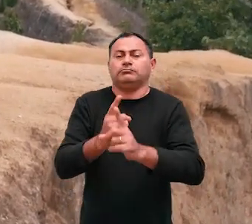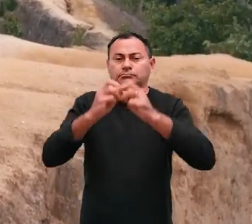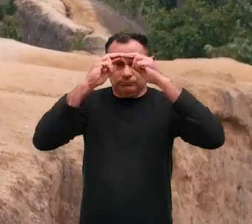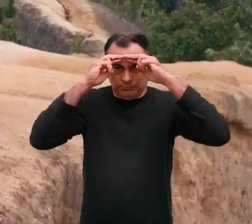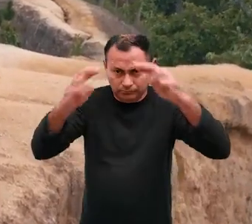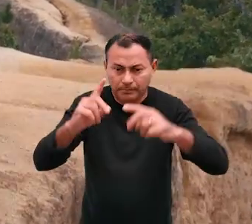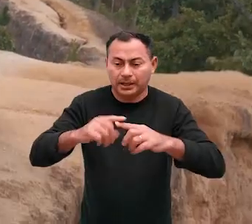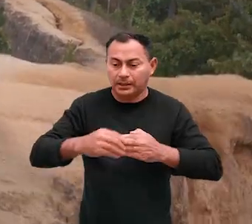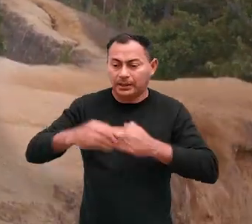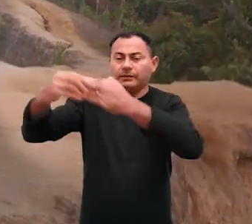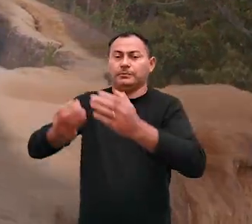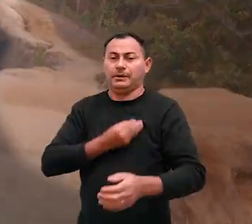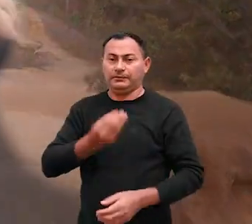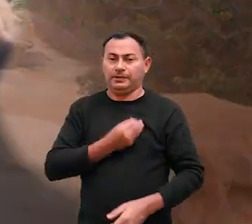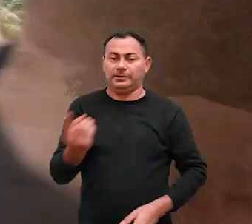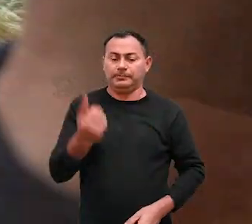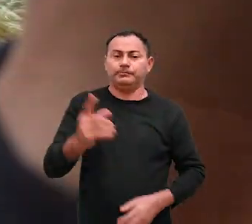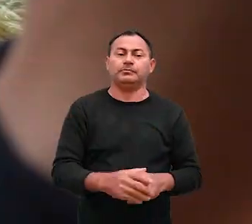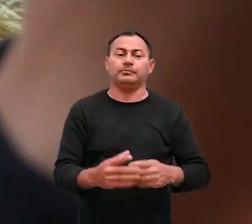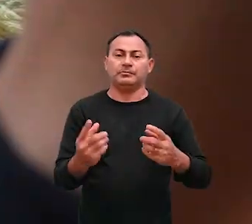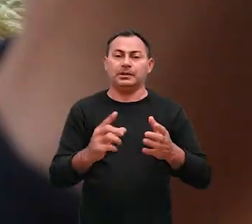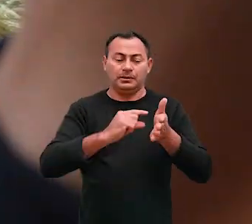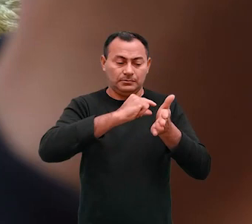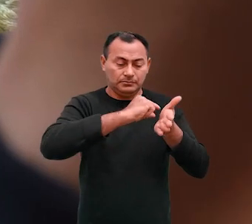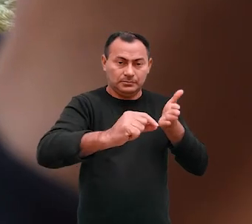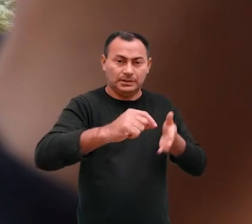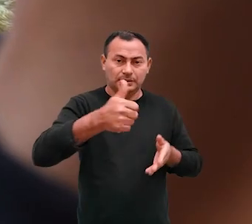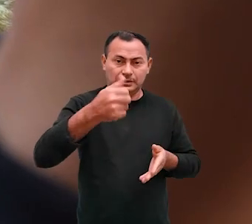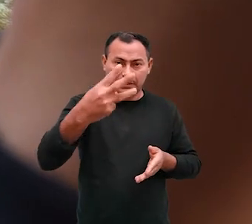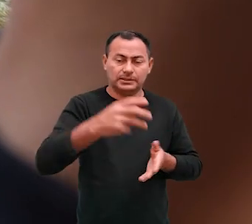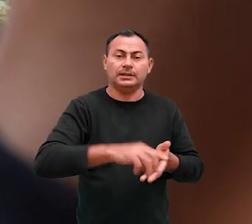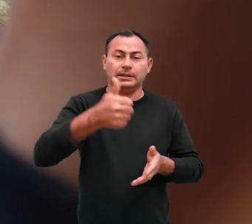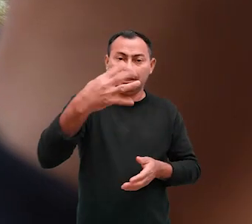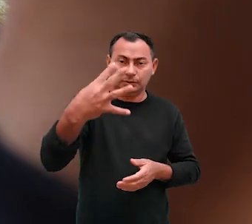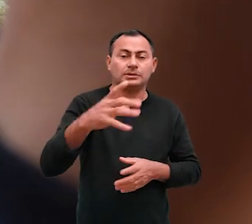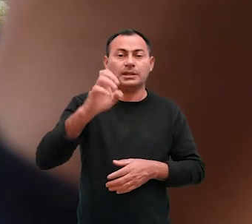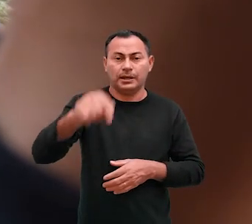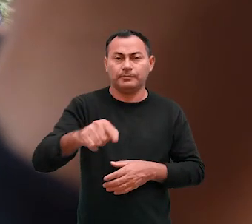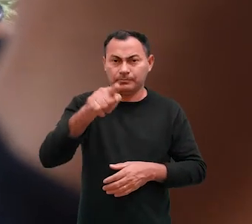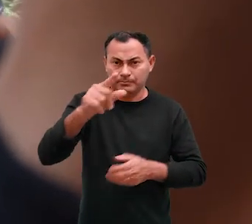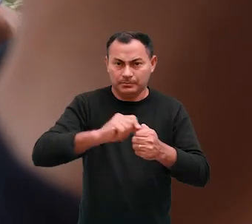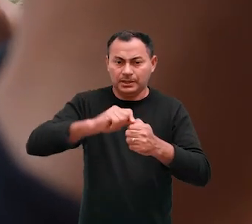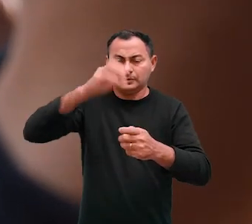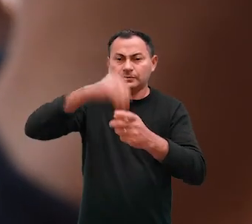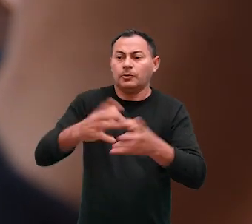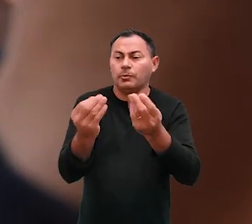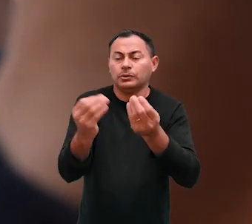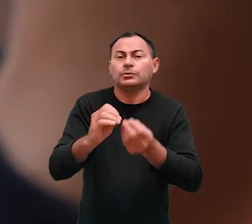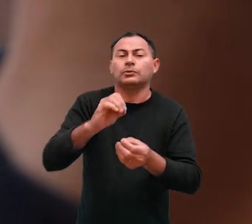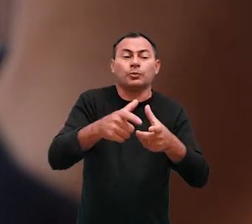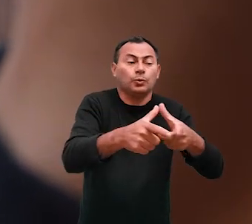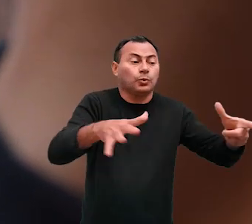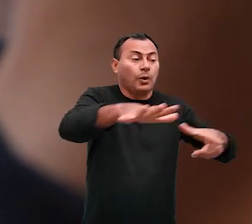disciplina, mas que leva à vida. O desafio dos versículos 13 e 14 é simplesmente este. Você faz parte dos muitos